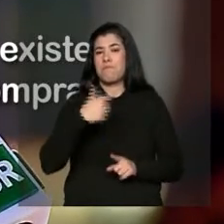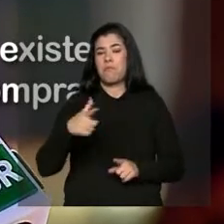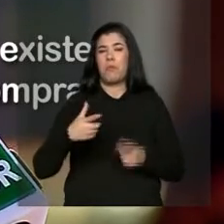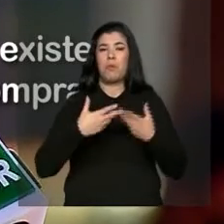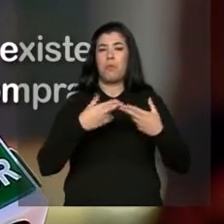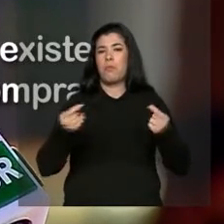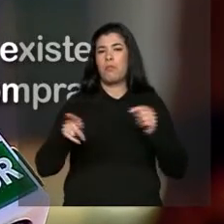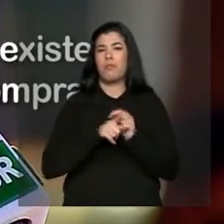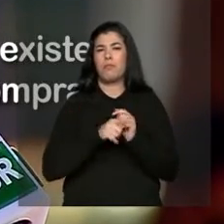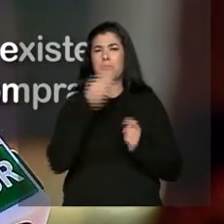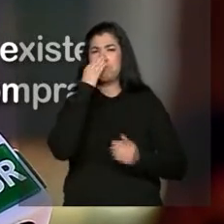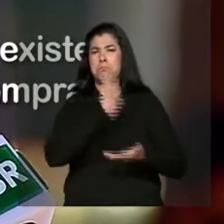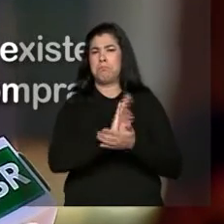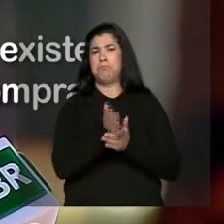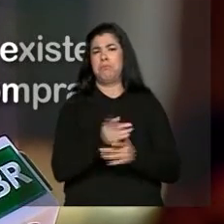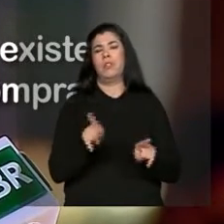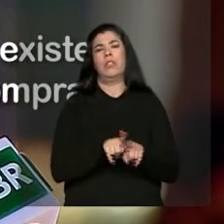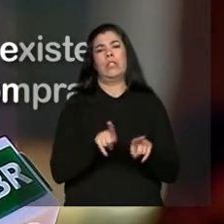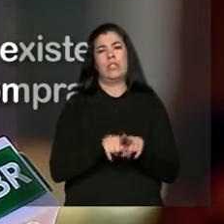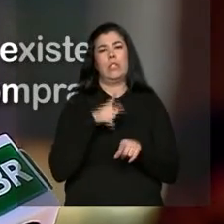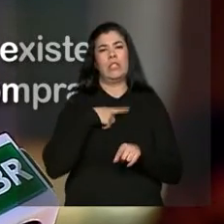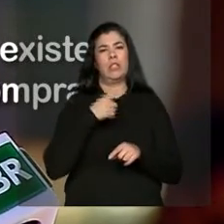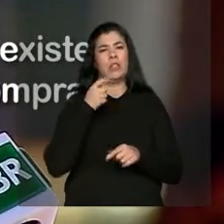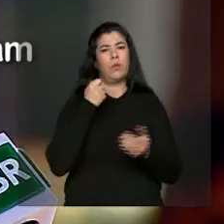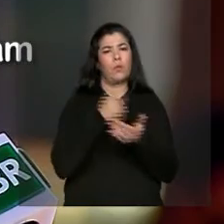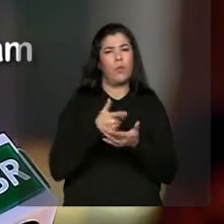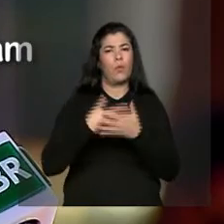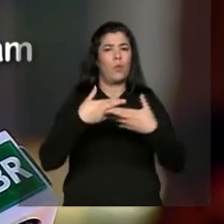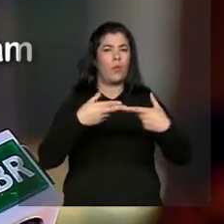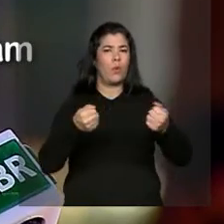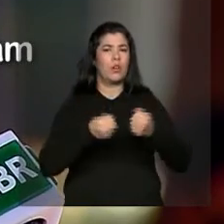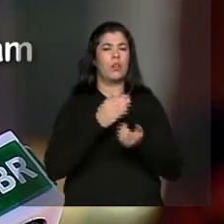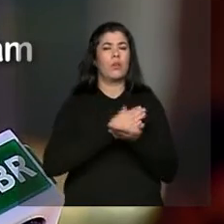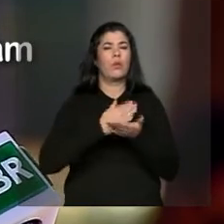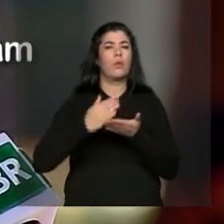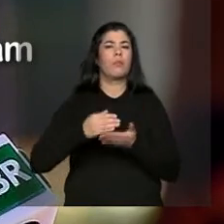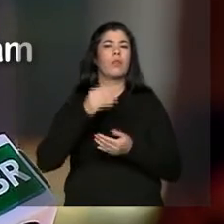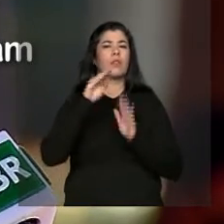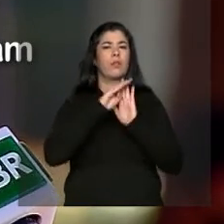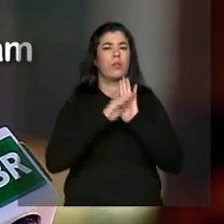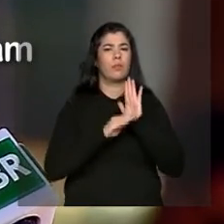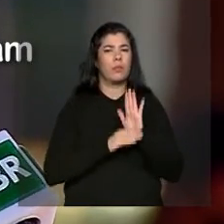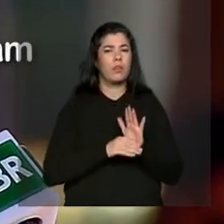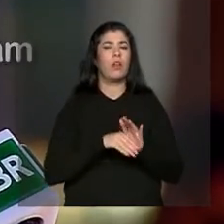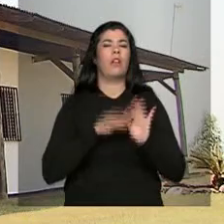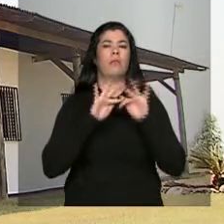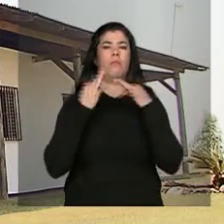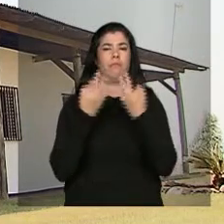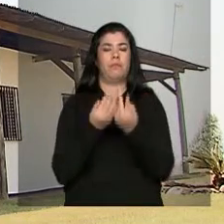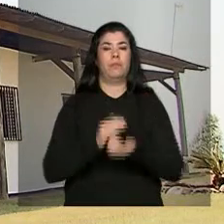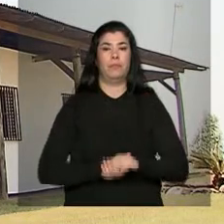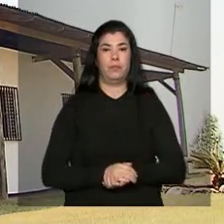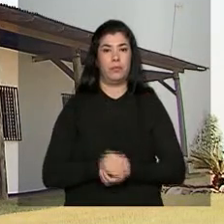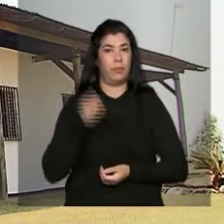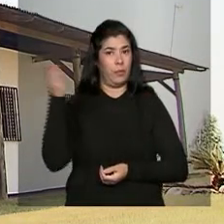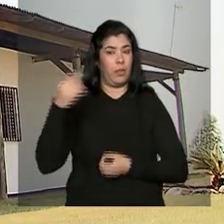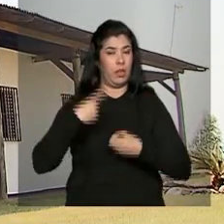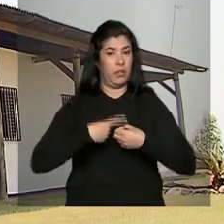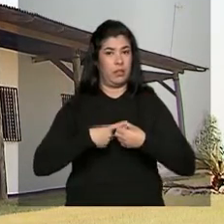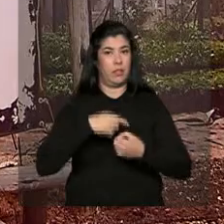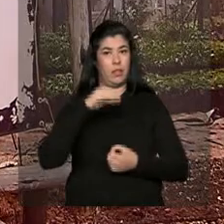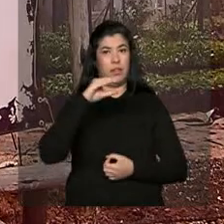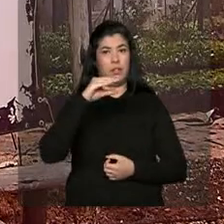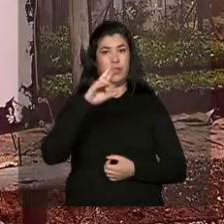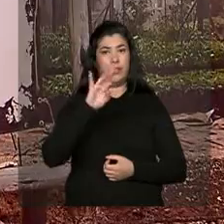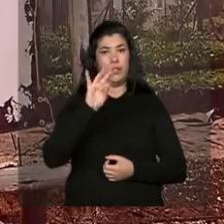uma discriminação positiva para as compras de parte desse programa hacia a agricultura familiar. Em Cristalina, os